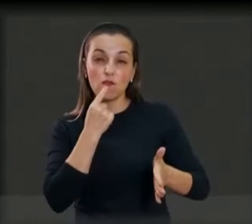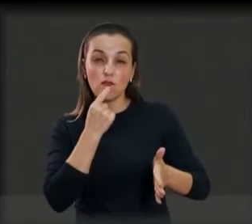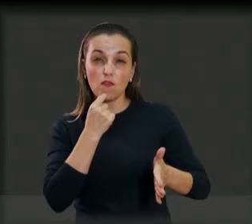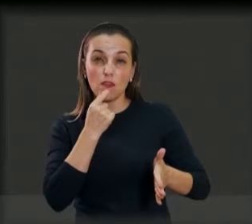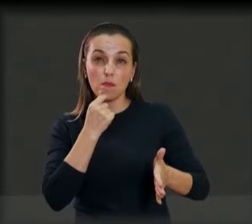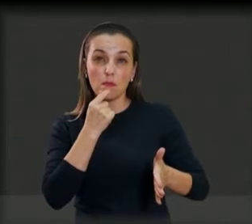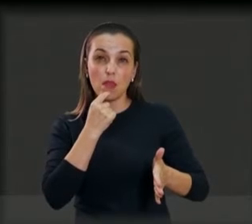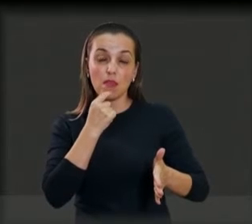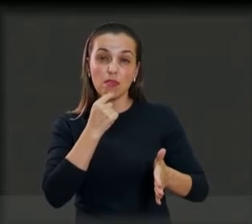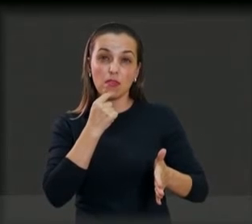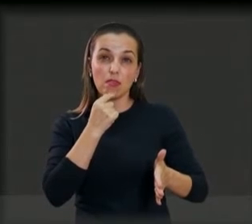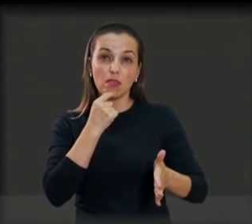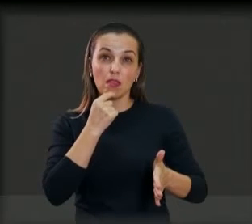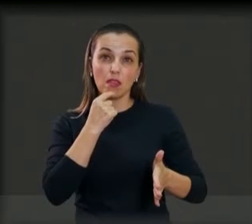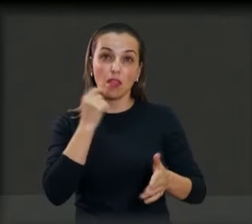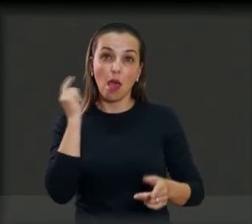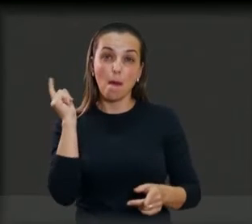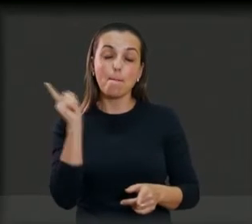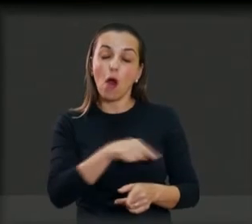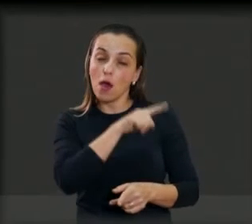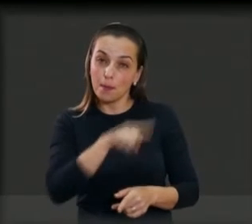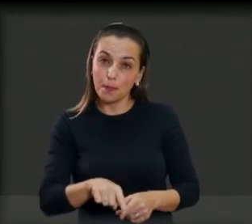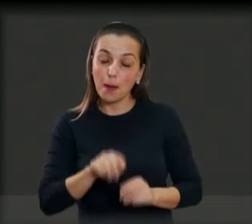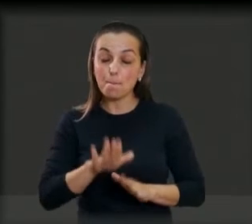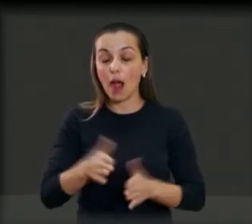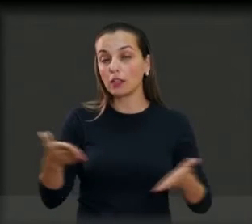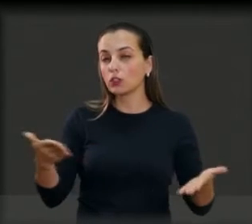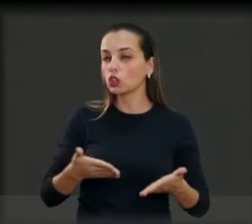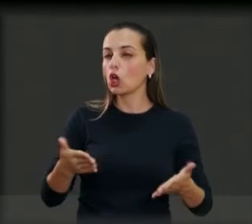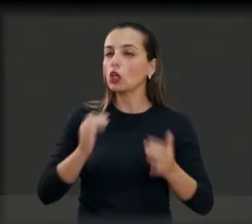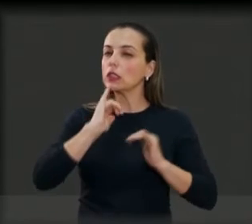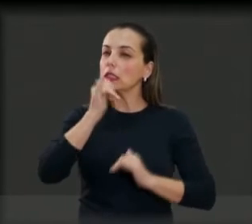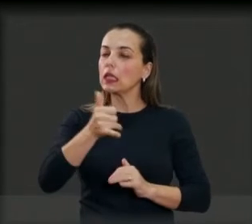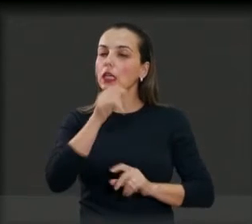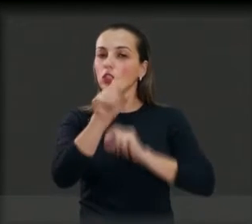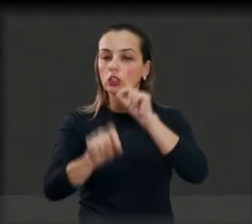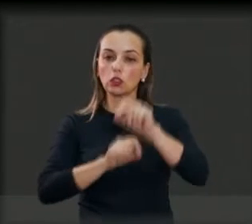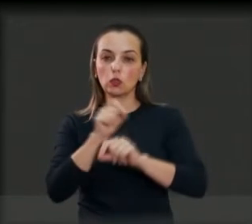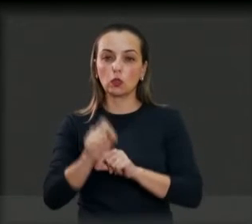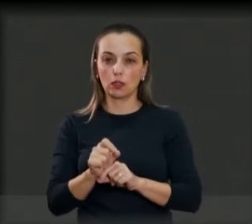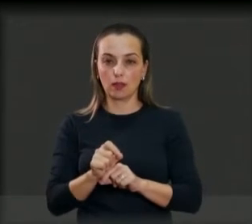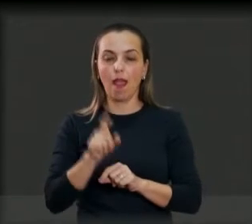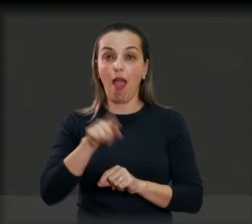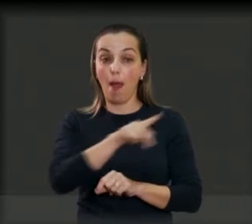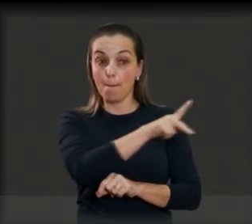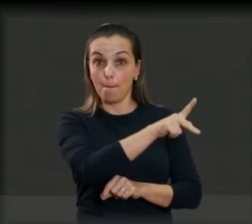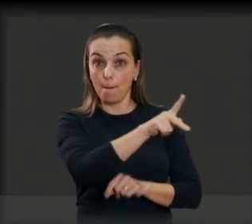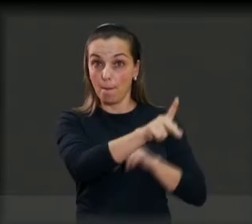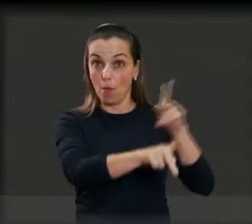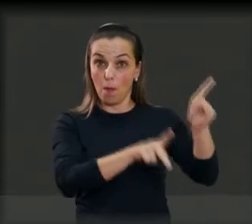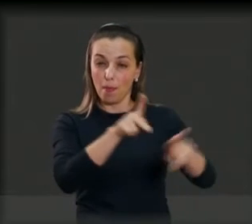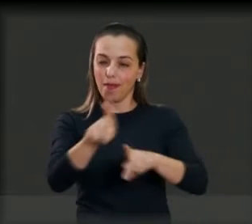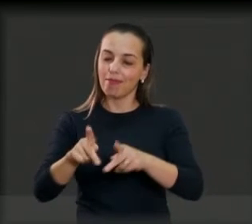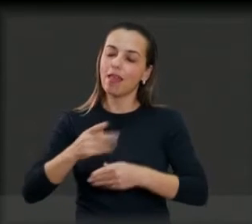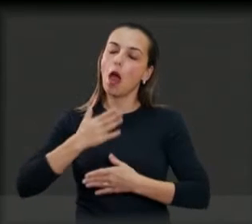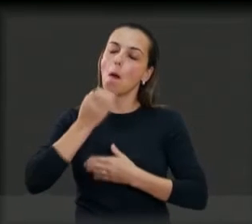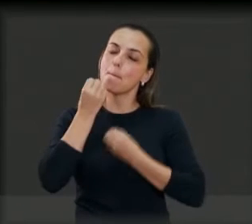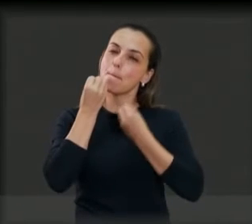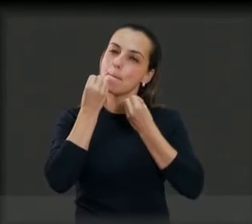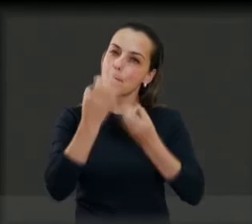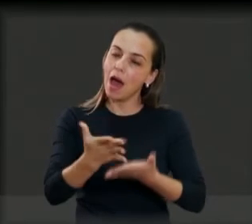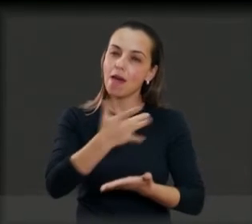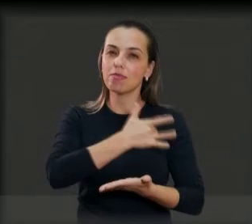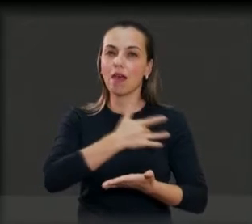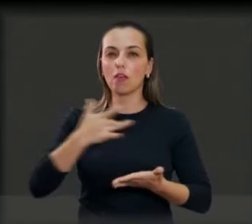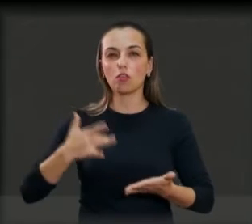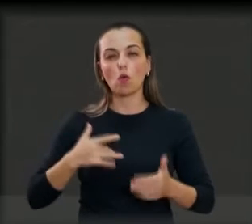Mas quero dizer nessa tarde de hoje, espero que toda a população esteja bem, com muita